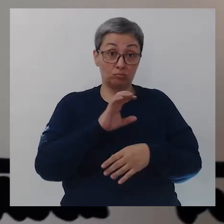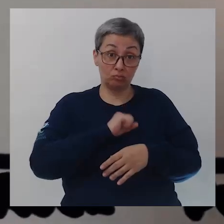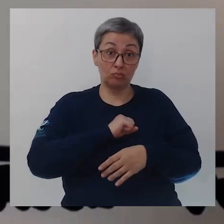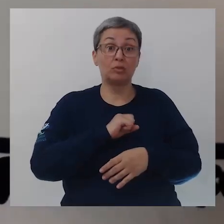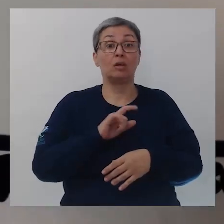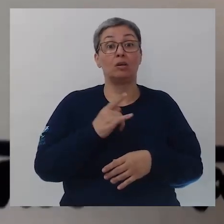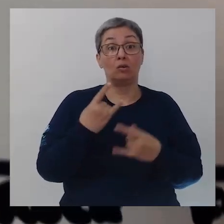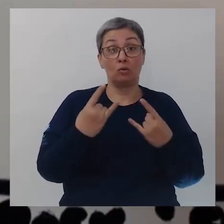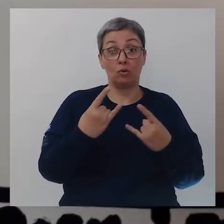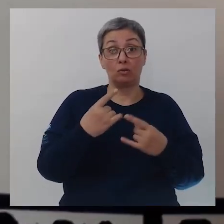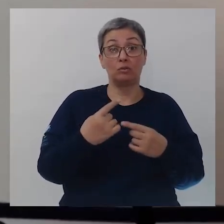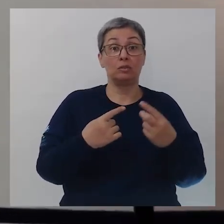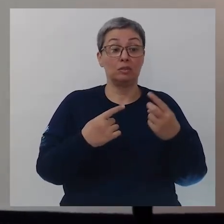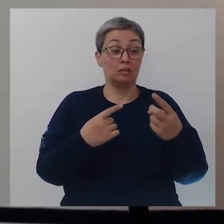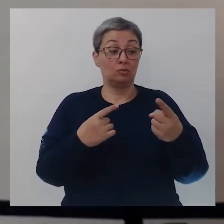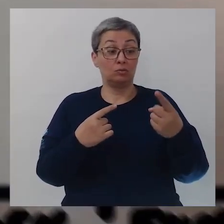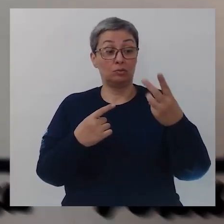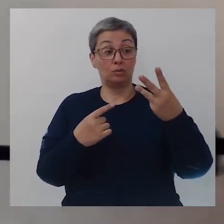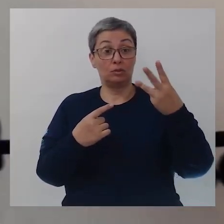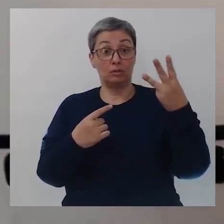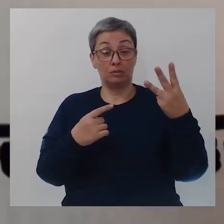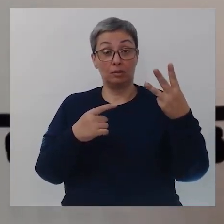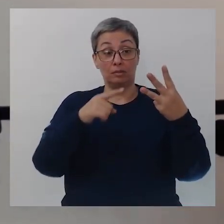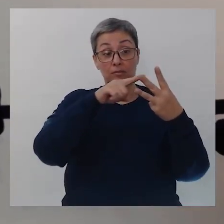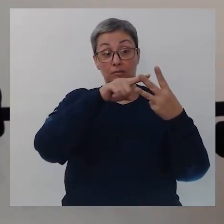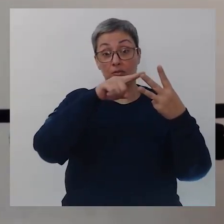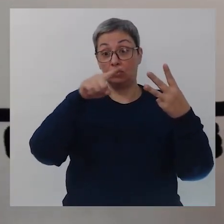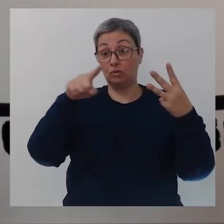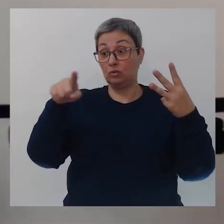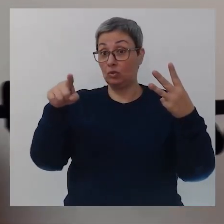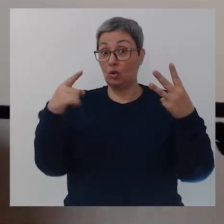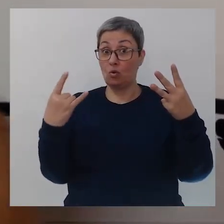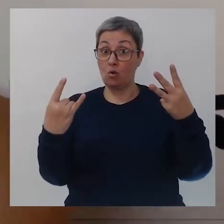do rock. 1, 2, 3.